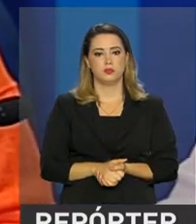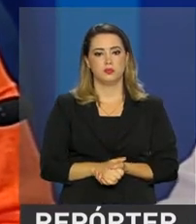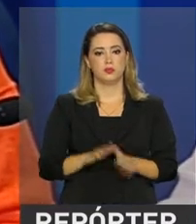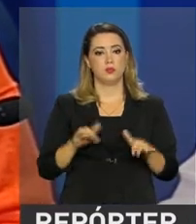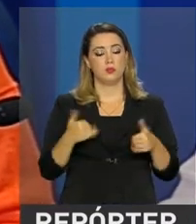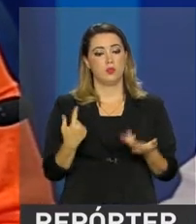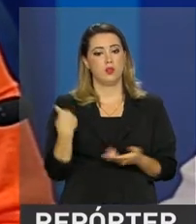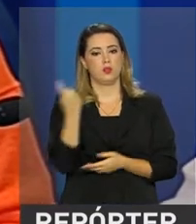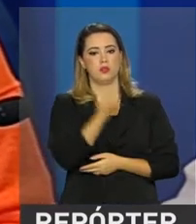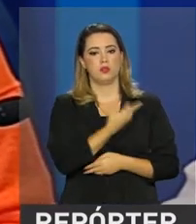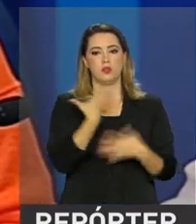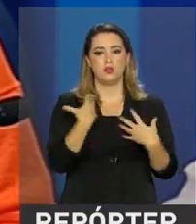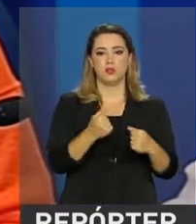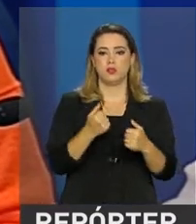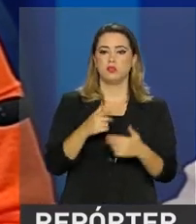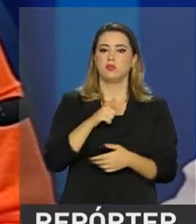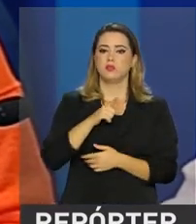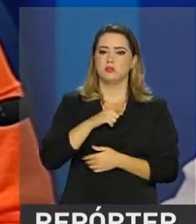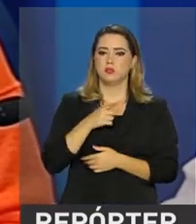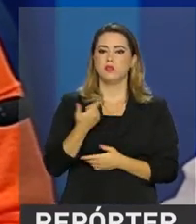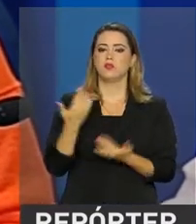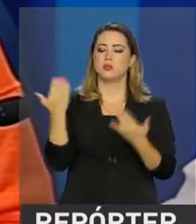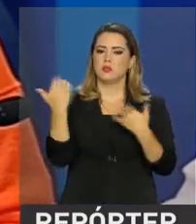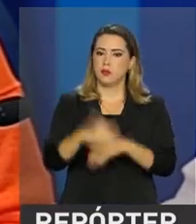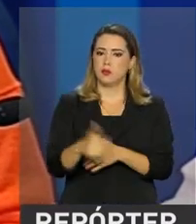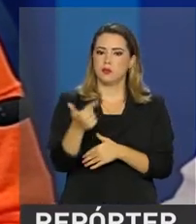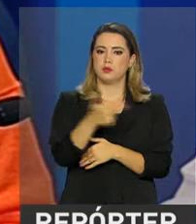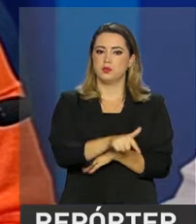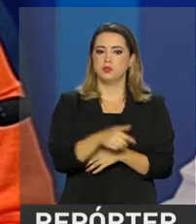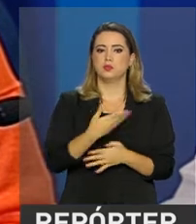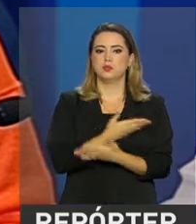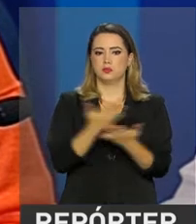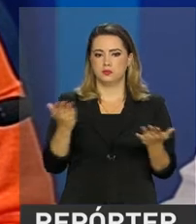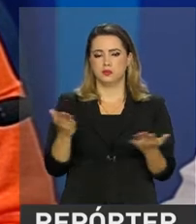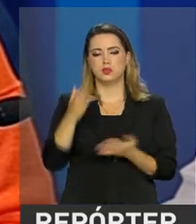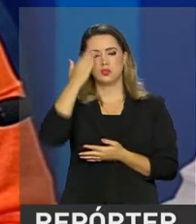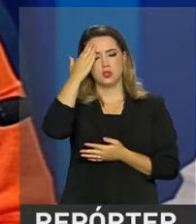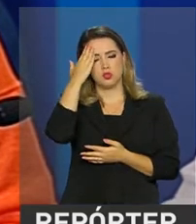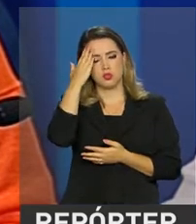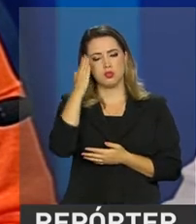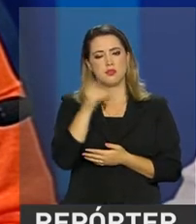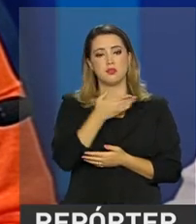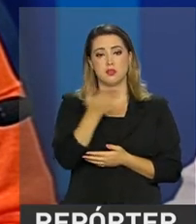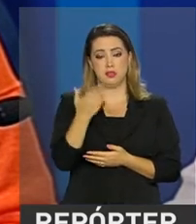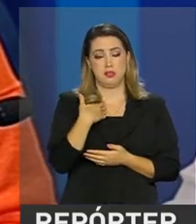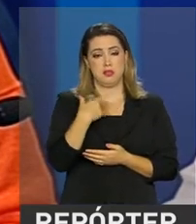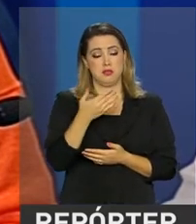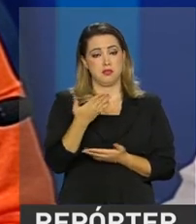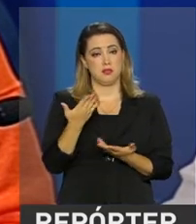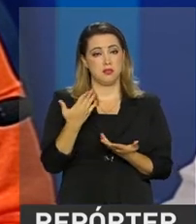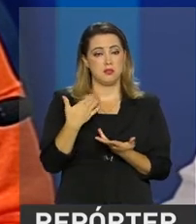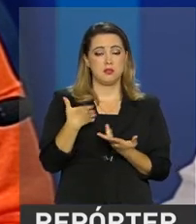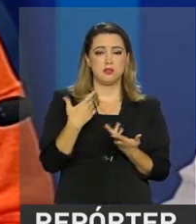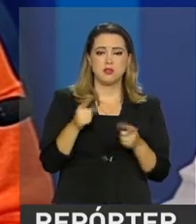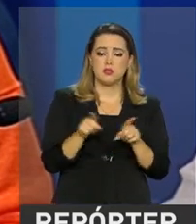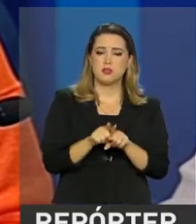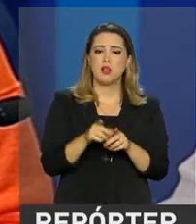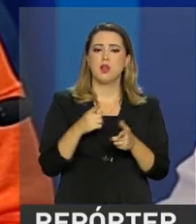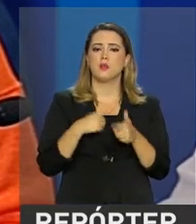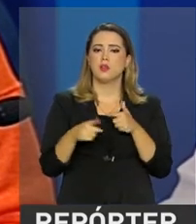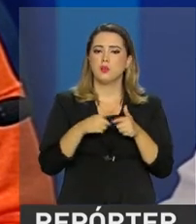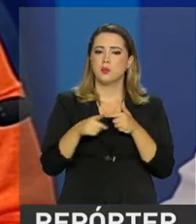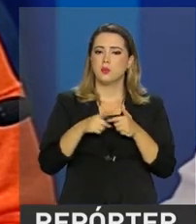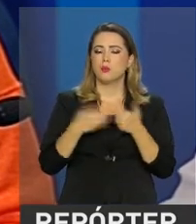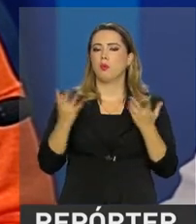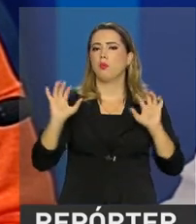Bom, aqui nós vamos ter, então, aquela reaplicação, como os senhores devem ter acompanhado para a imprensa, alguns desastres, né?